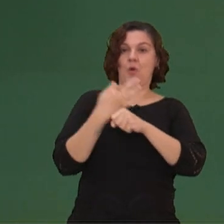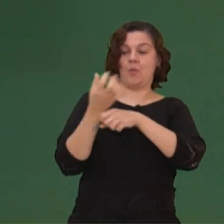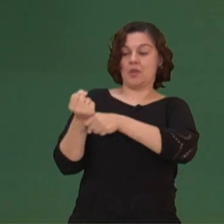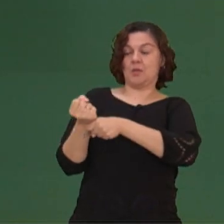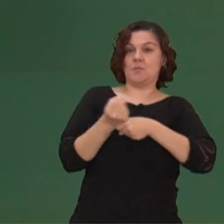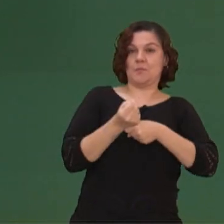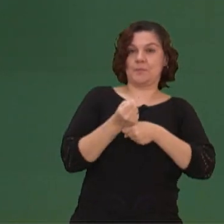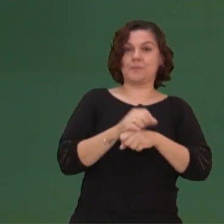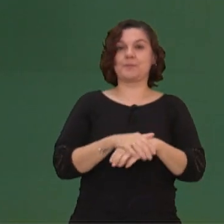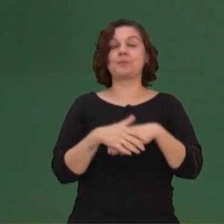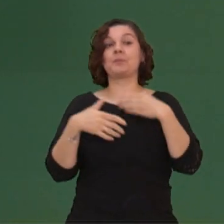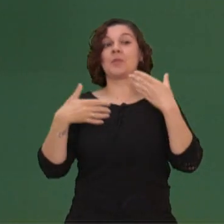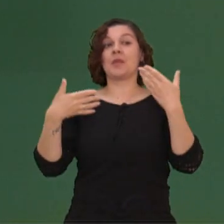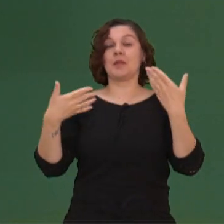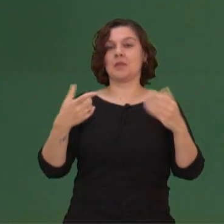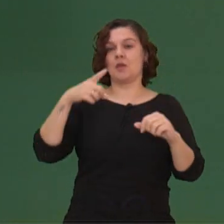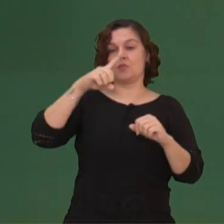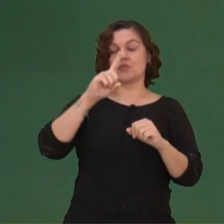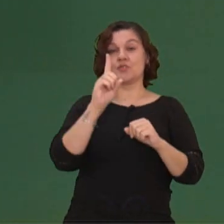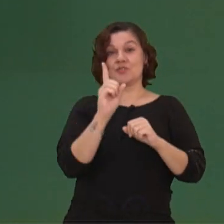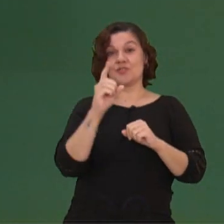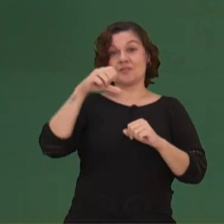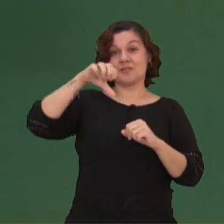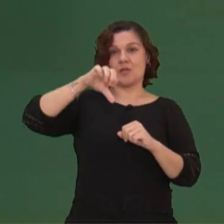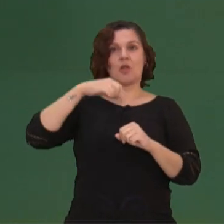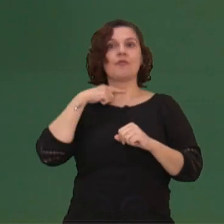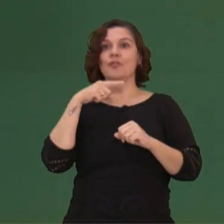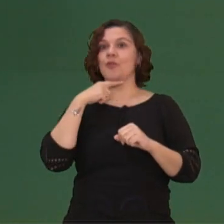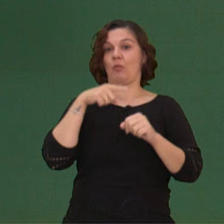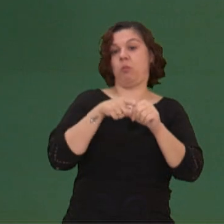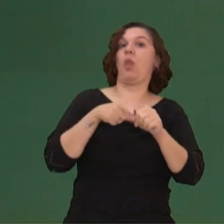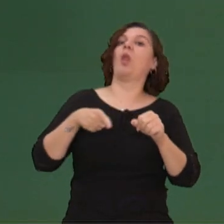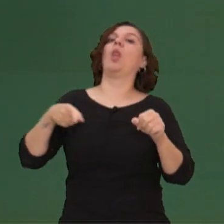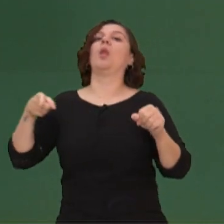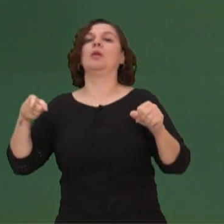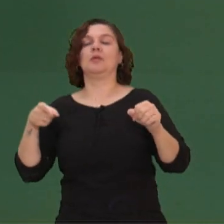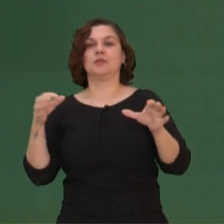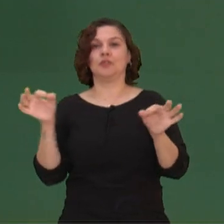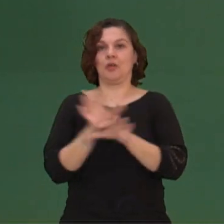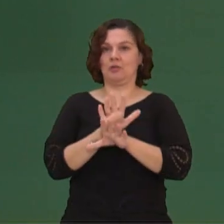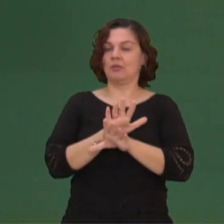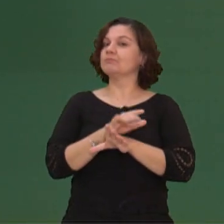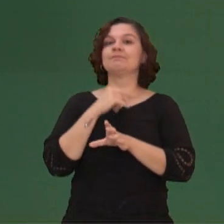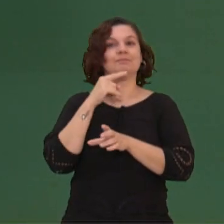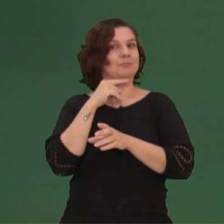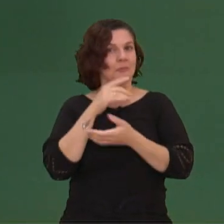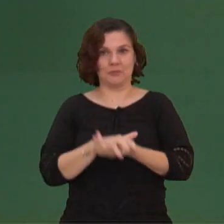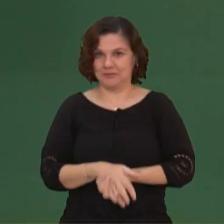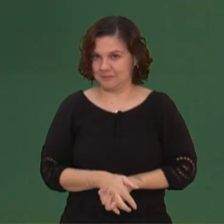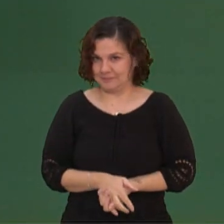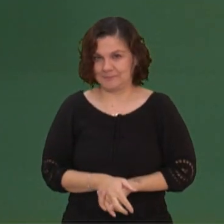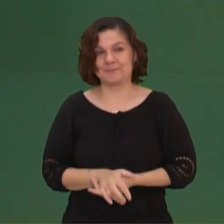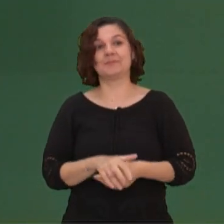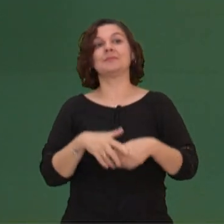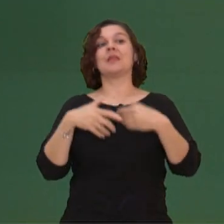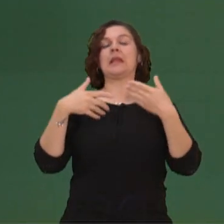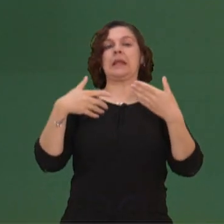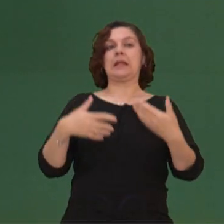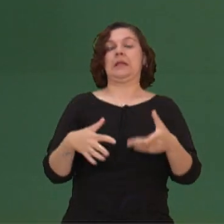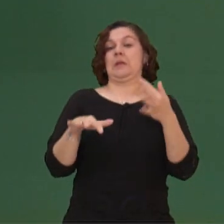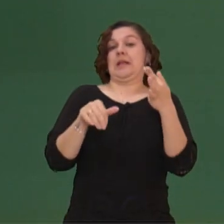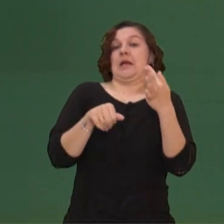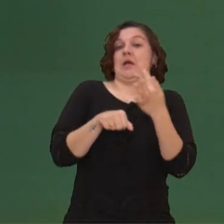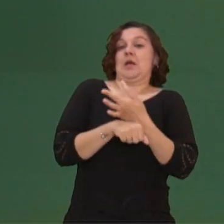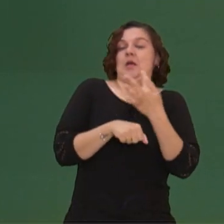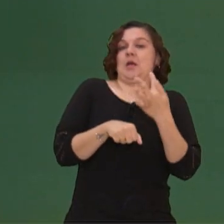redor. Um átomo de 19 prótons não consegue manter todas as camadas cheias com 118 elétrons. Ele consegue manter, no